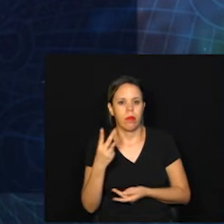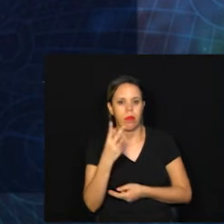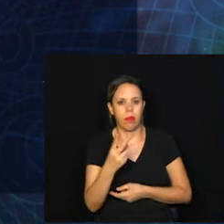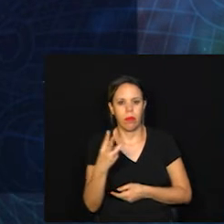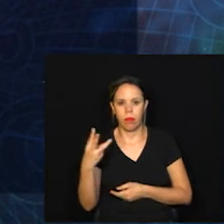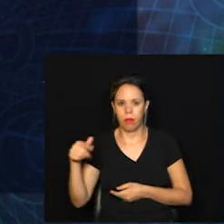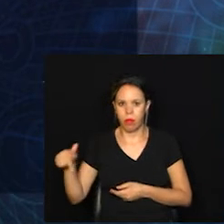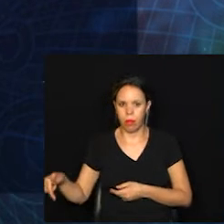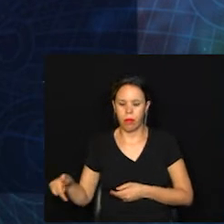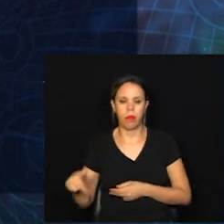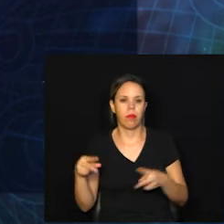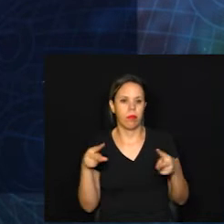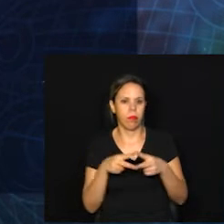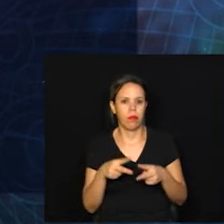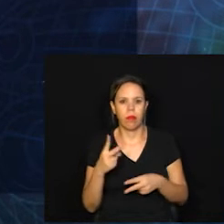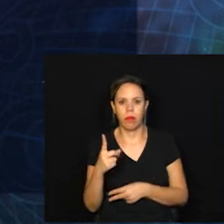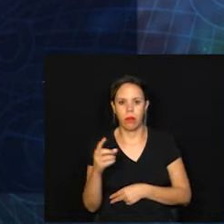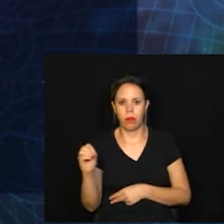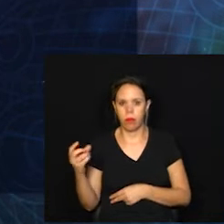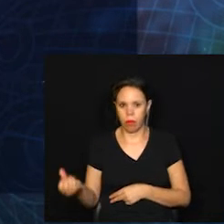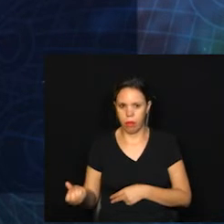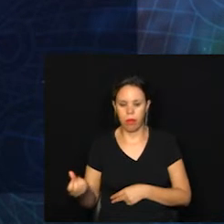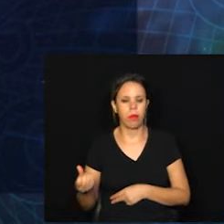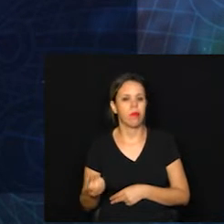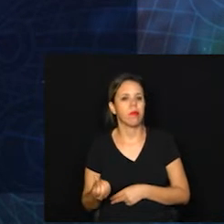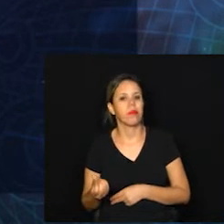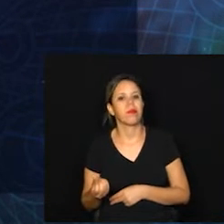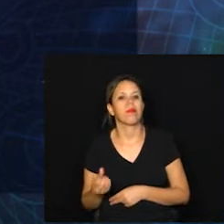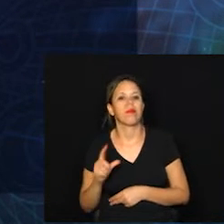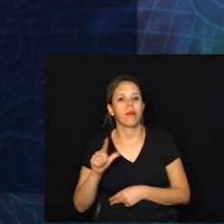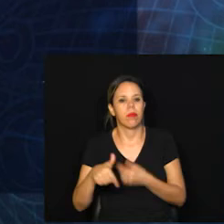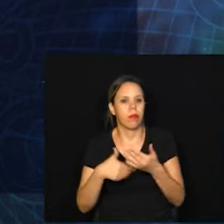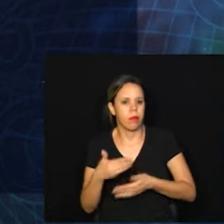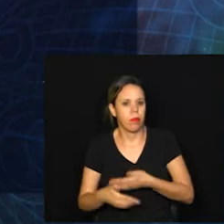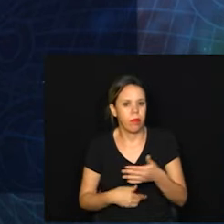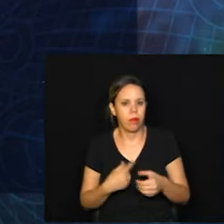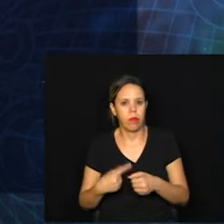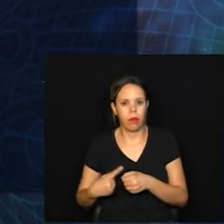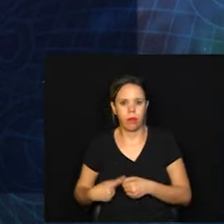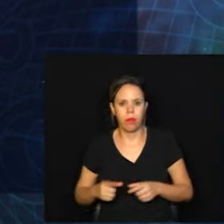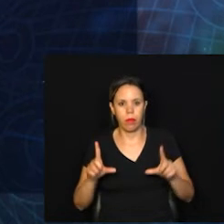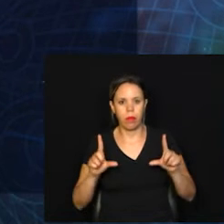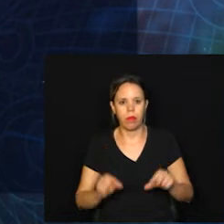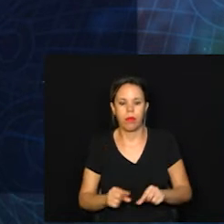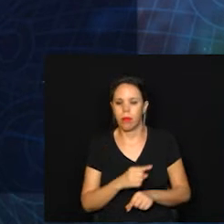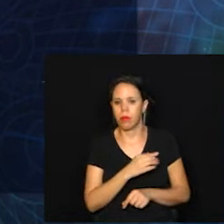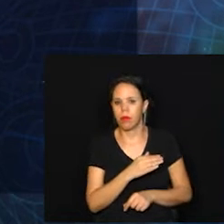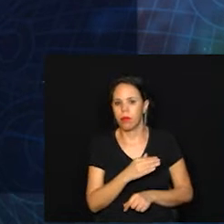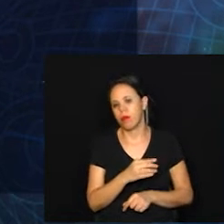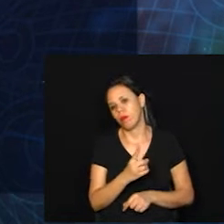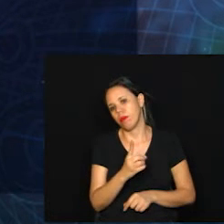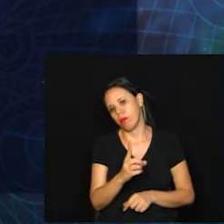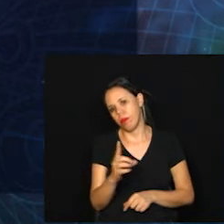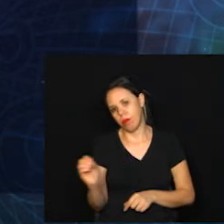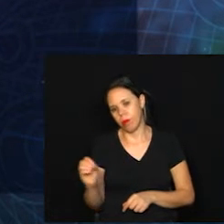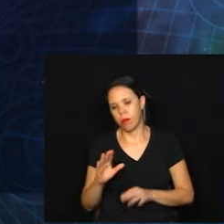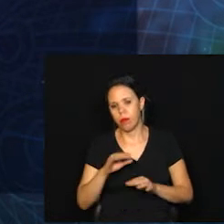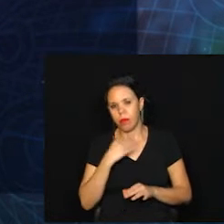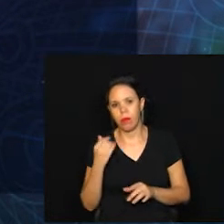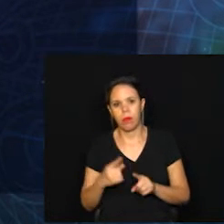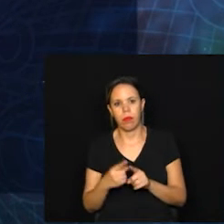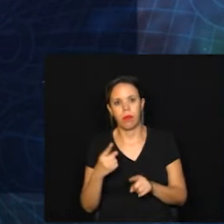Hortolândia, 237, Paulínia, 106. Na sequência, municípios com menos de 100 óbitos. Nova